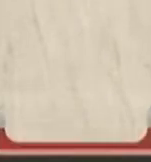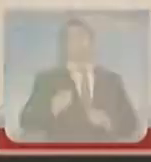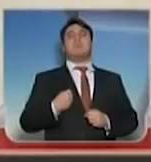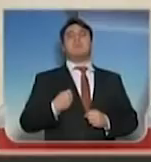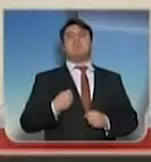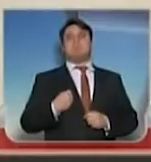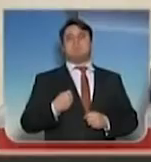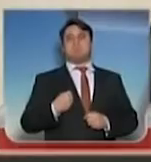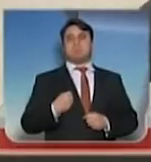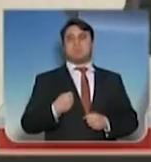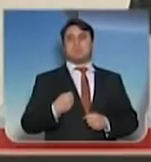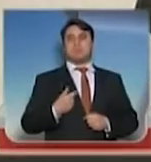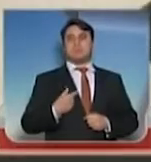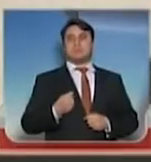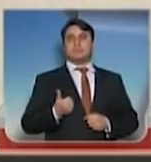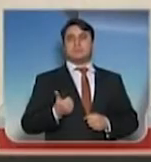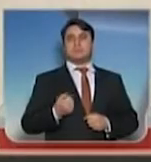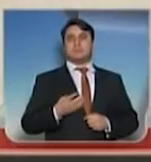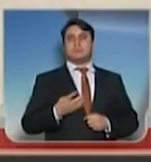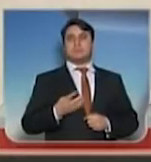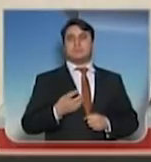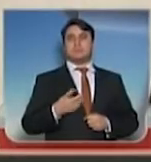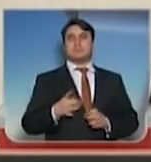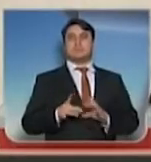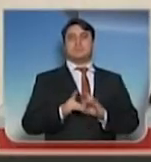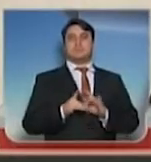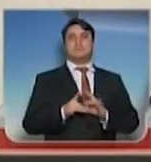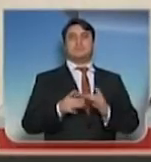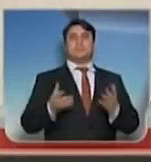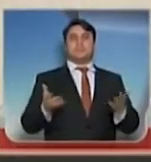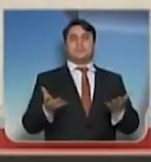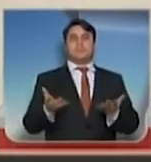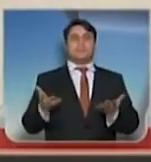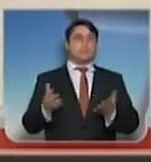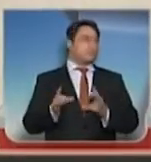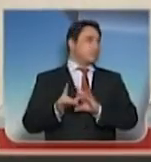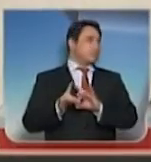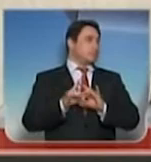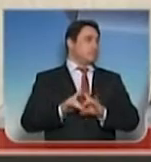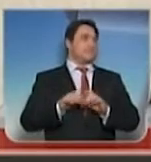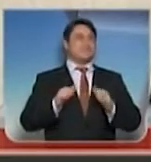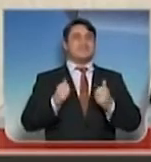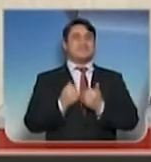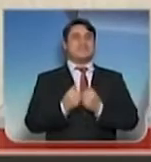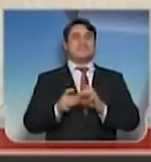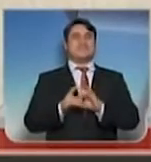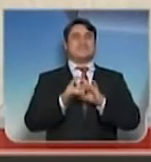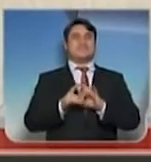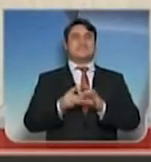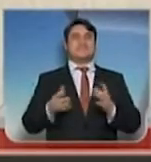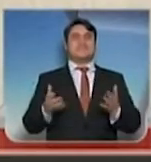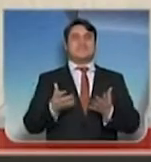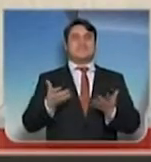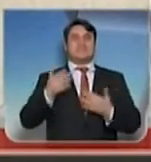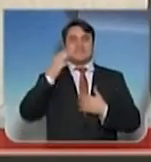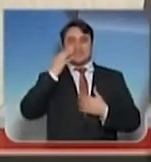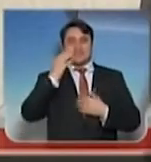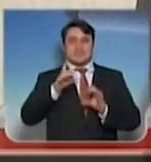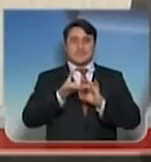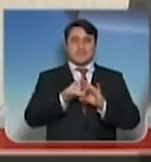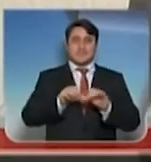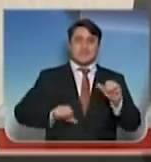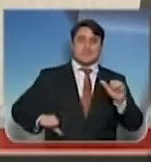2014 encaminhado à Assembleia Legislativa pelo tribunal de justiça que dispõe sobre a